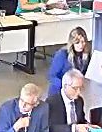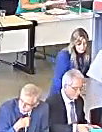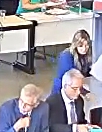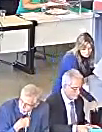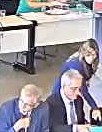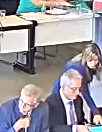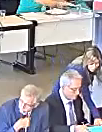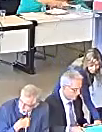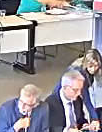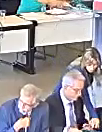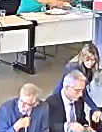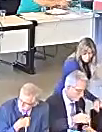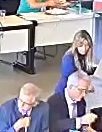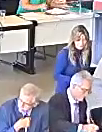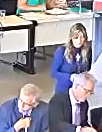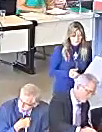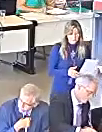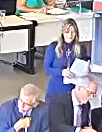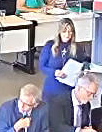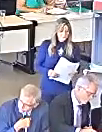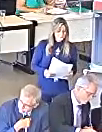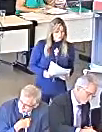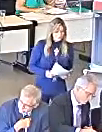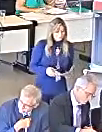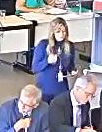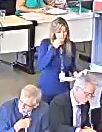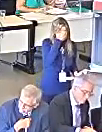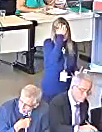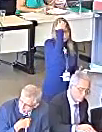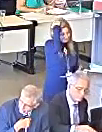dois vídeos que foram feitos Wellington